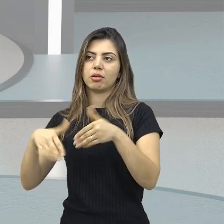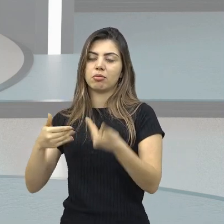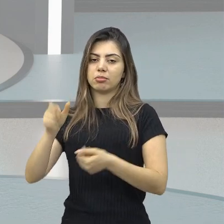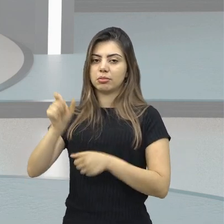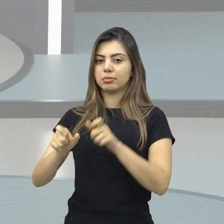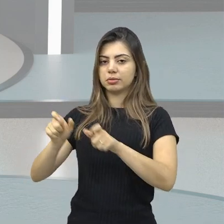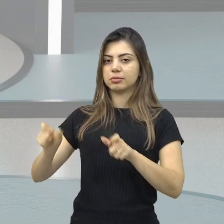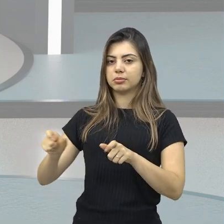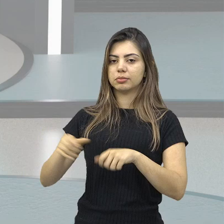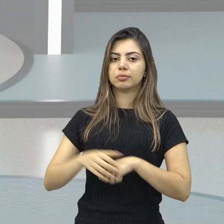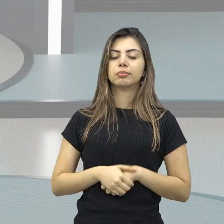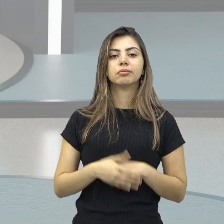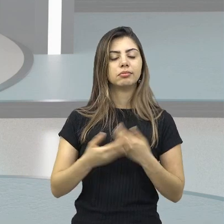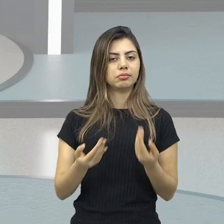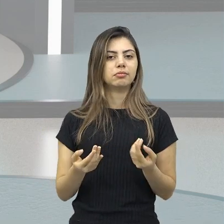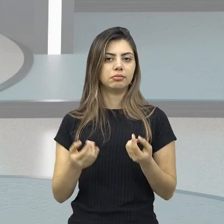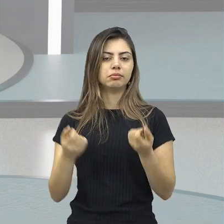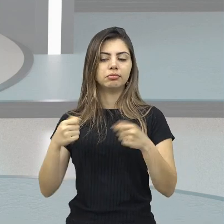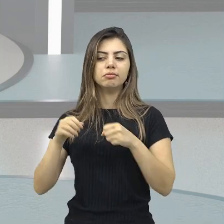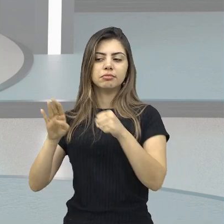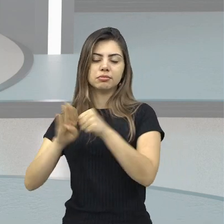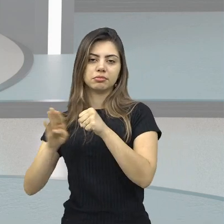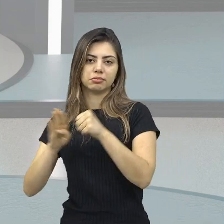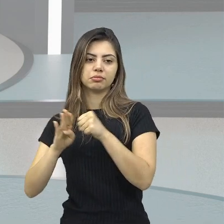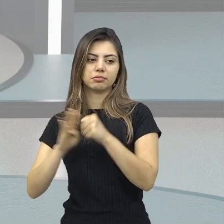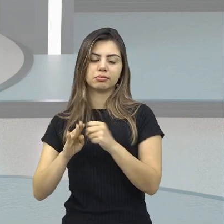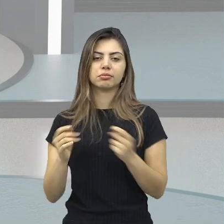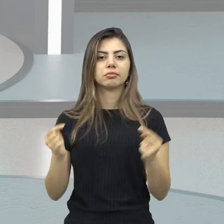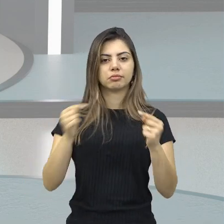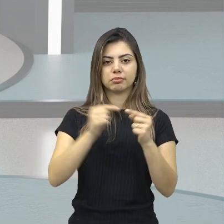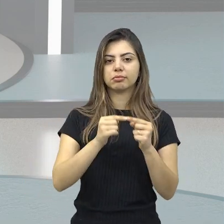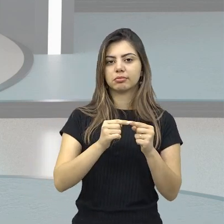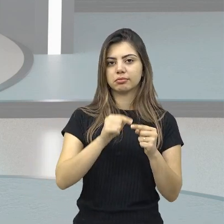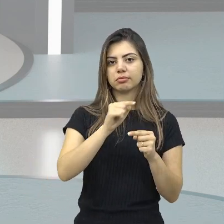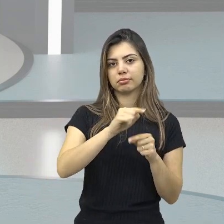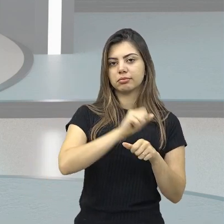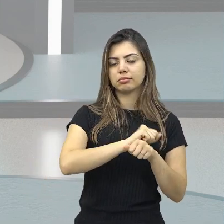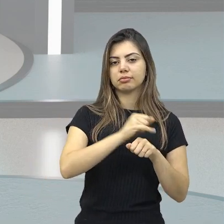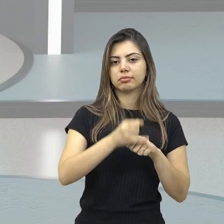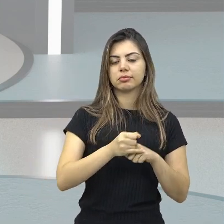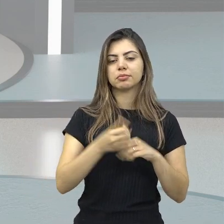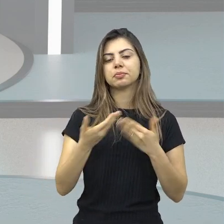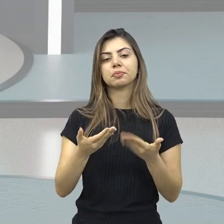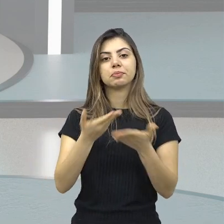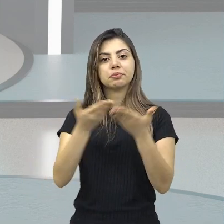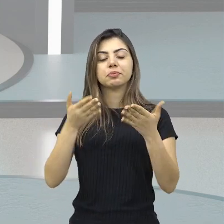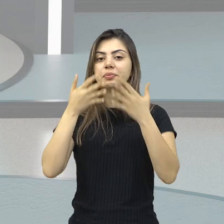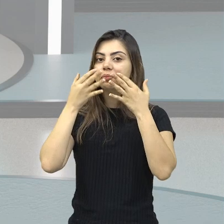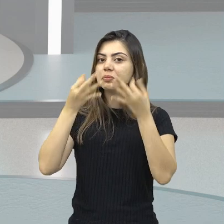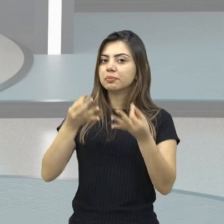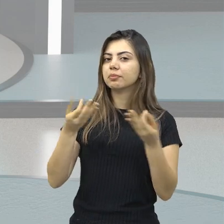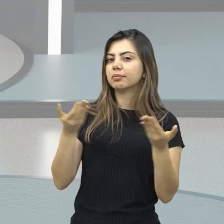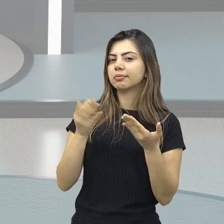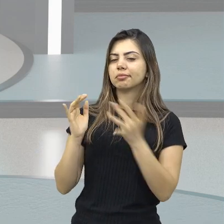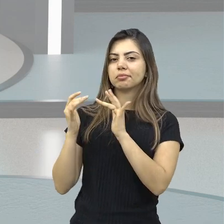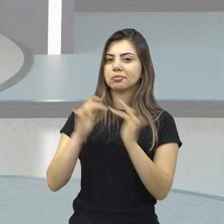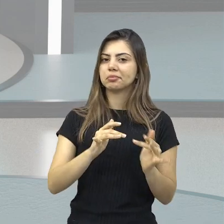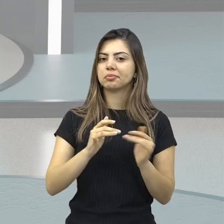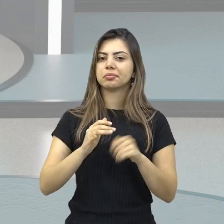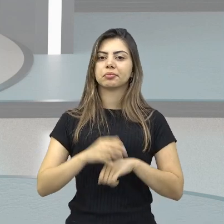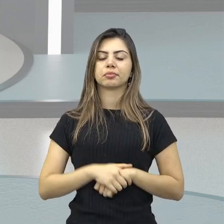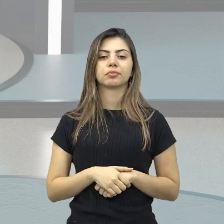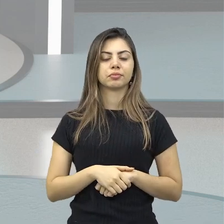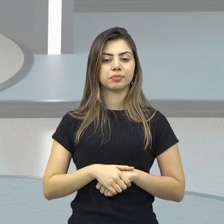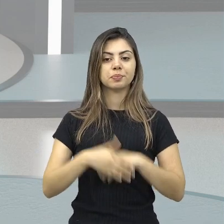um ser, é um adjetivo, naquela situação. E aqui eu chamo a atenção para analisar o contexto. É